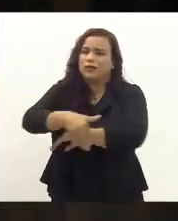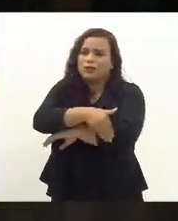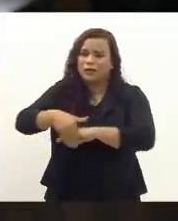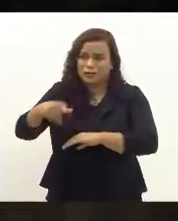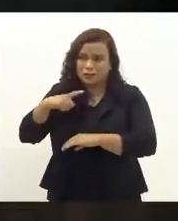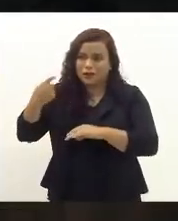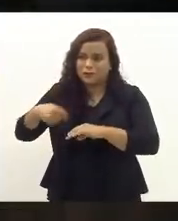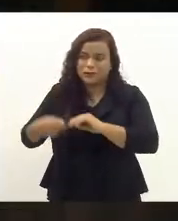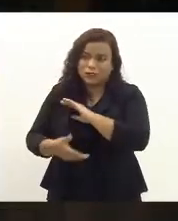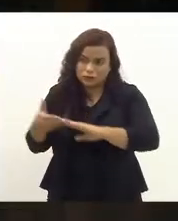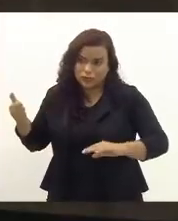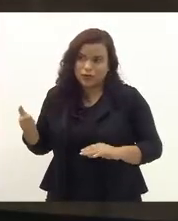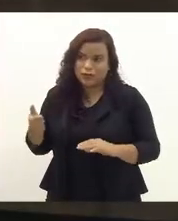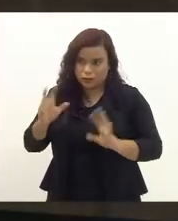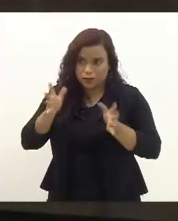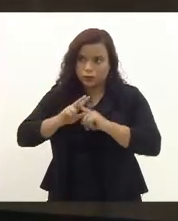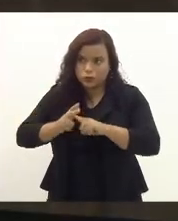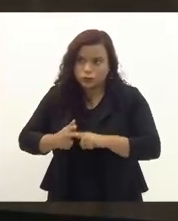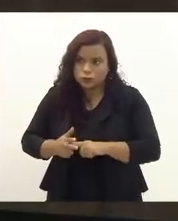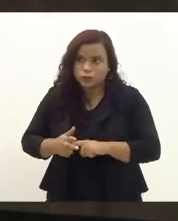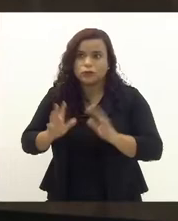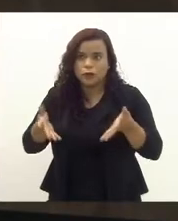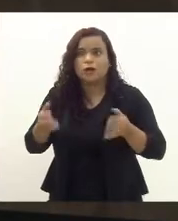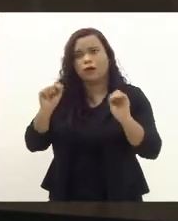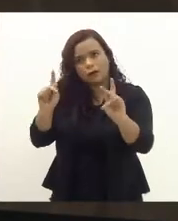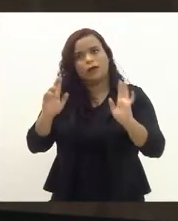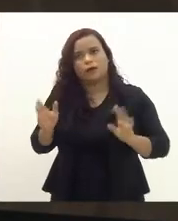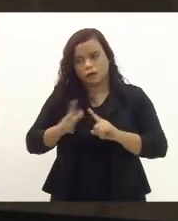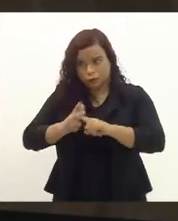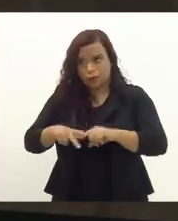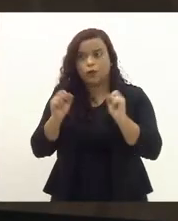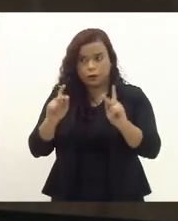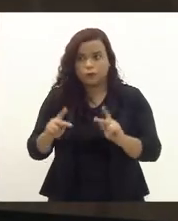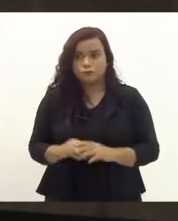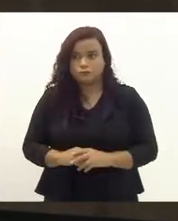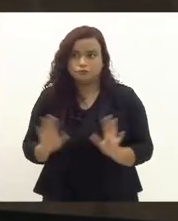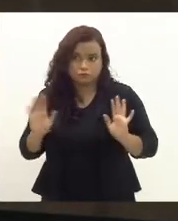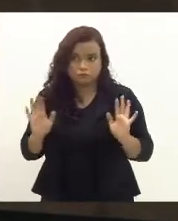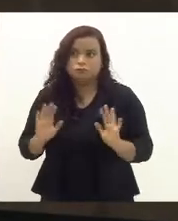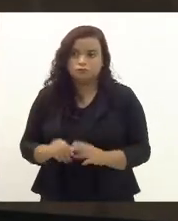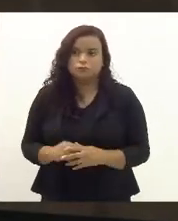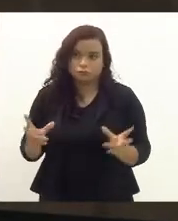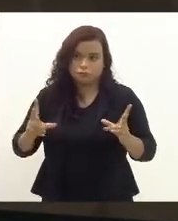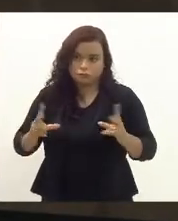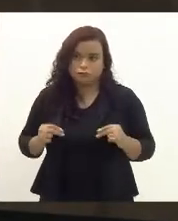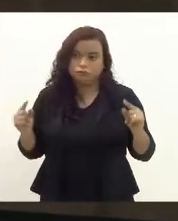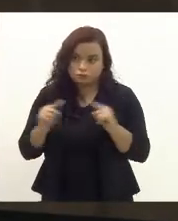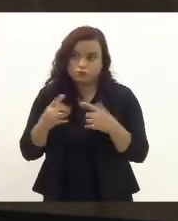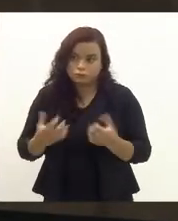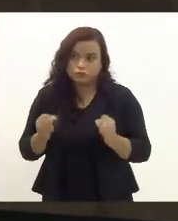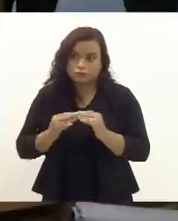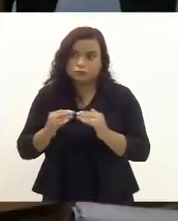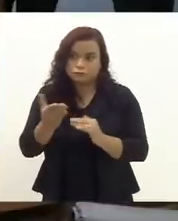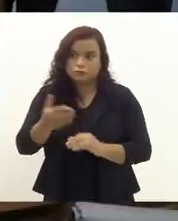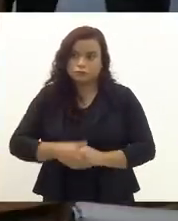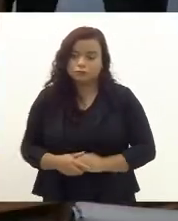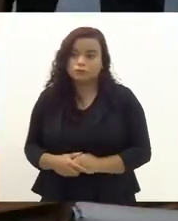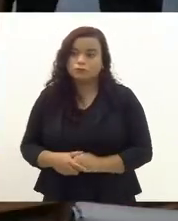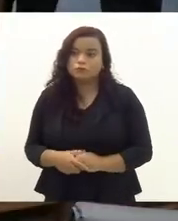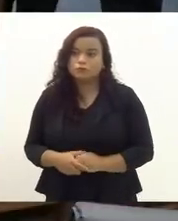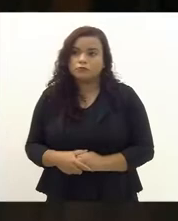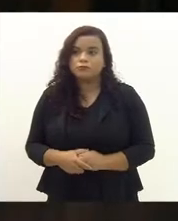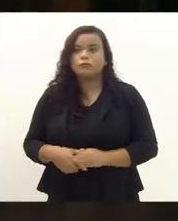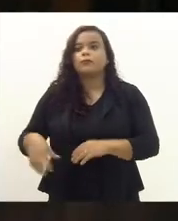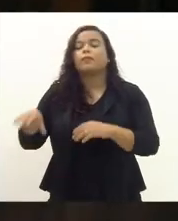corrigiu já chegou aí ó Tá bem então então no mérito favorável a